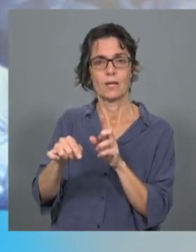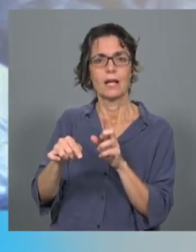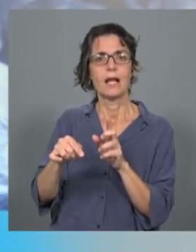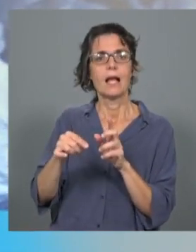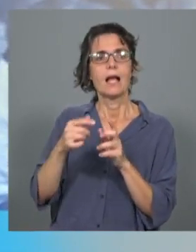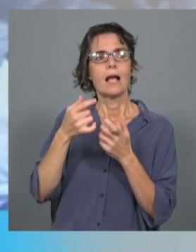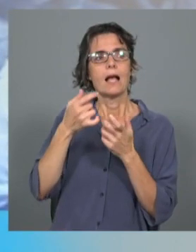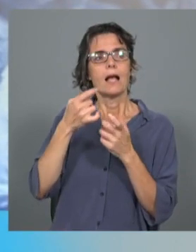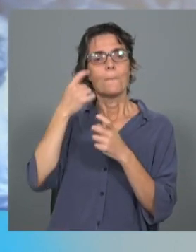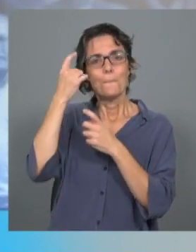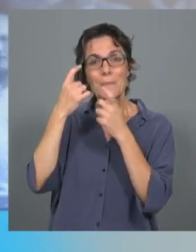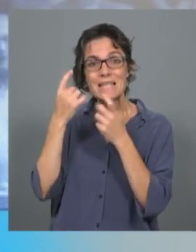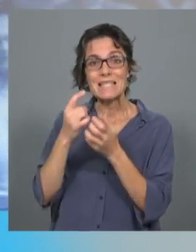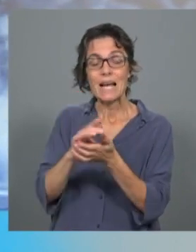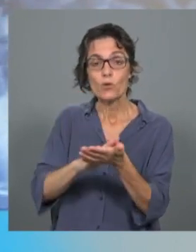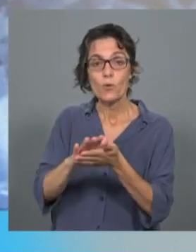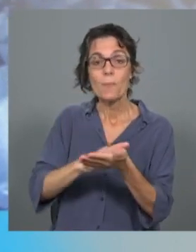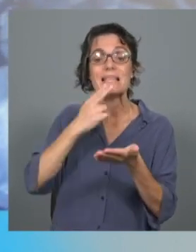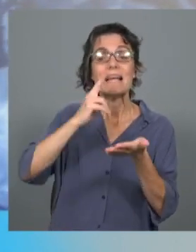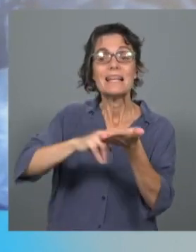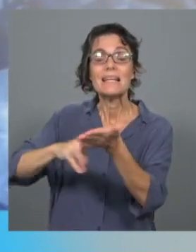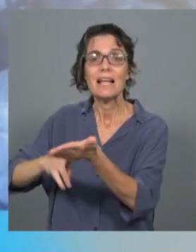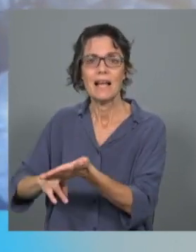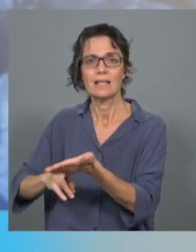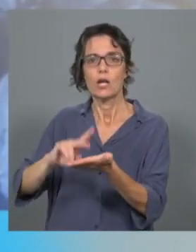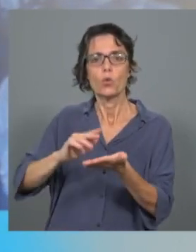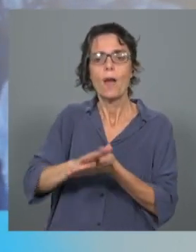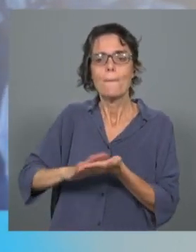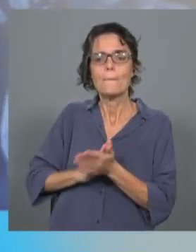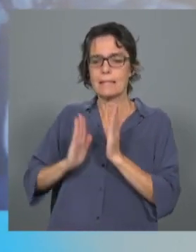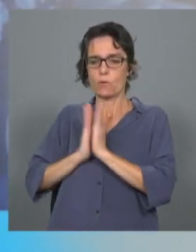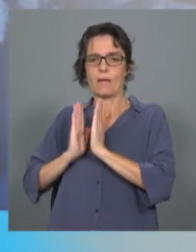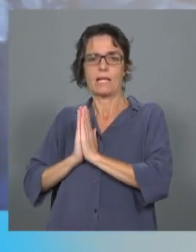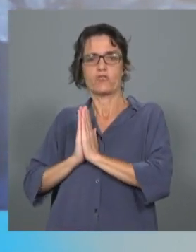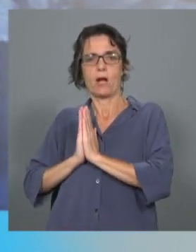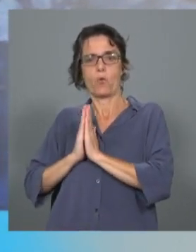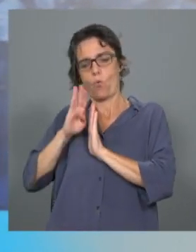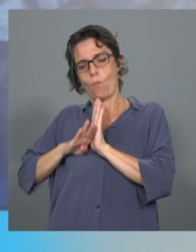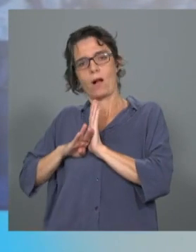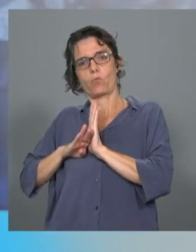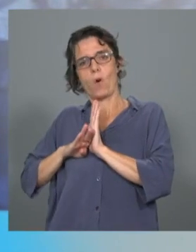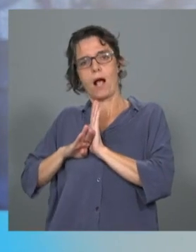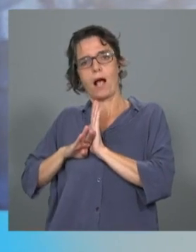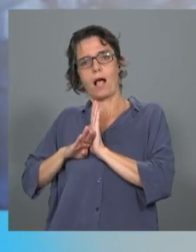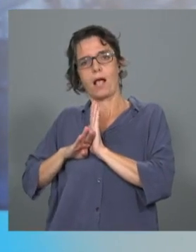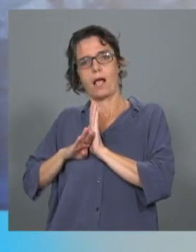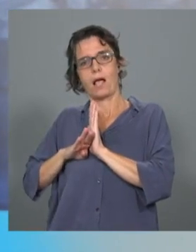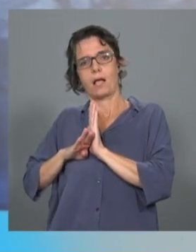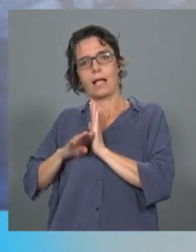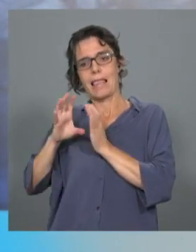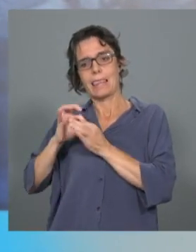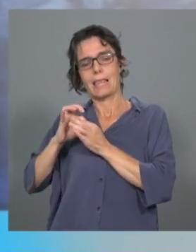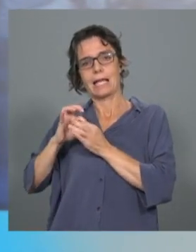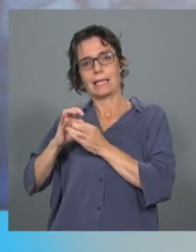das realidades, e não de um catecismo, não de um manual que nós já temos à partida